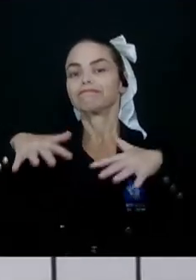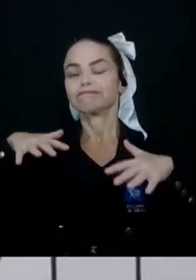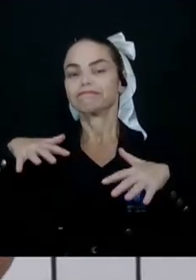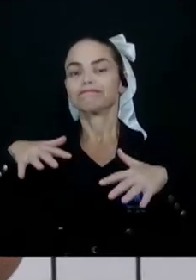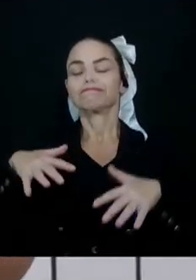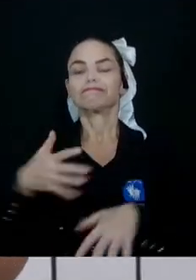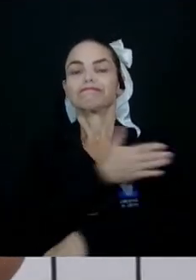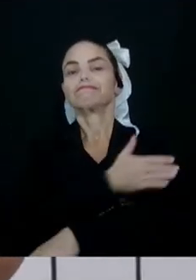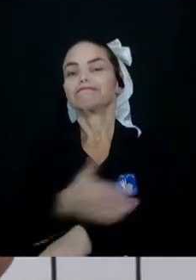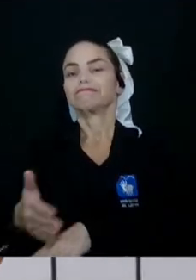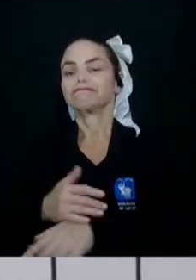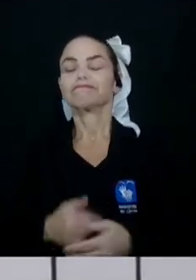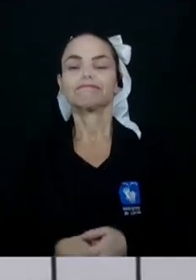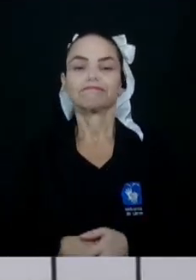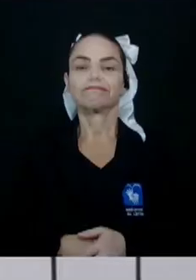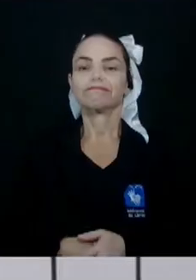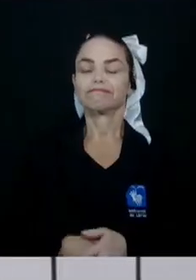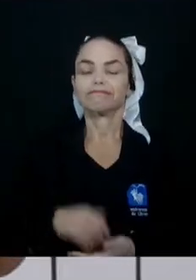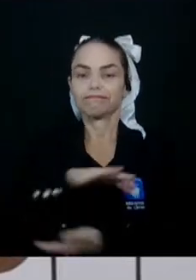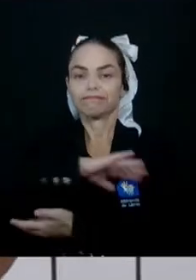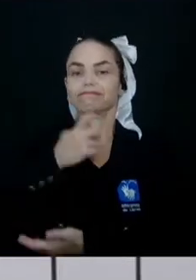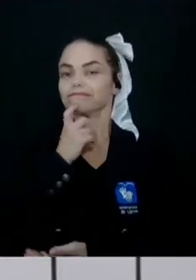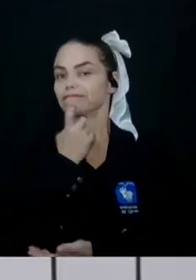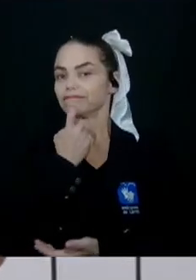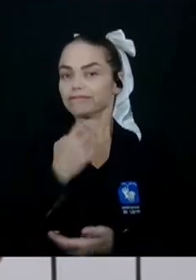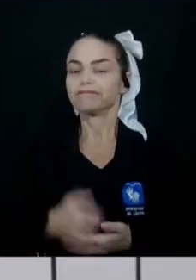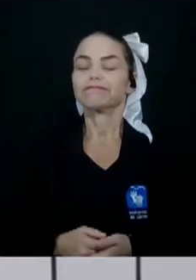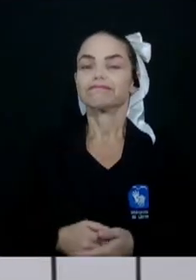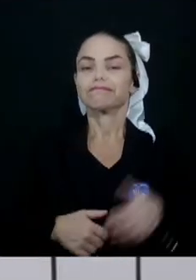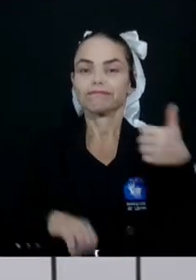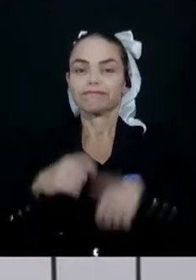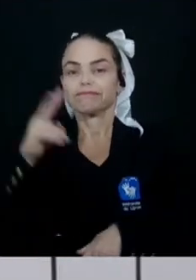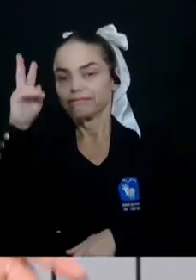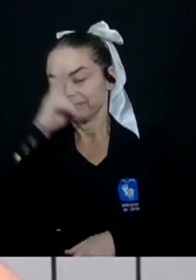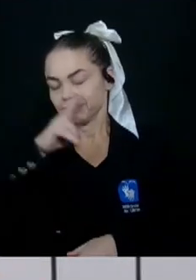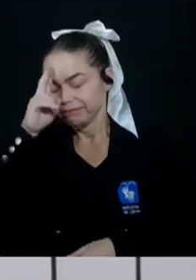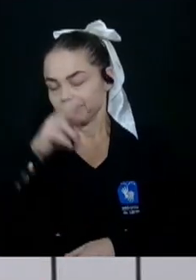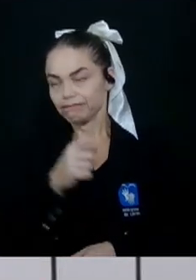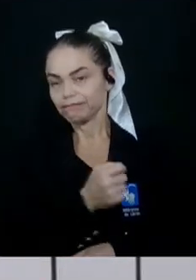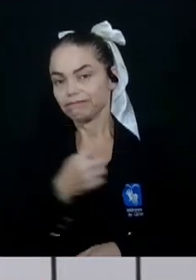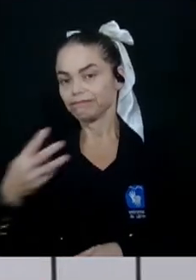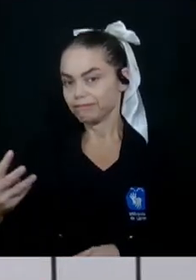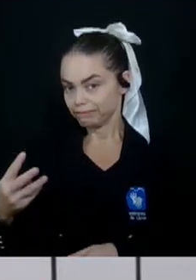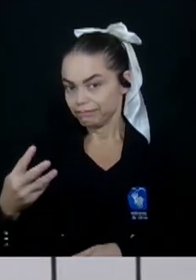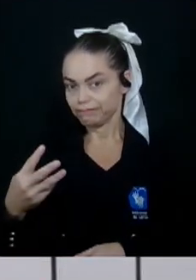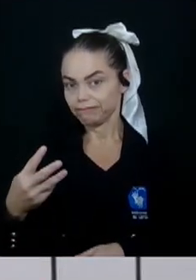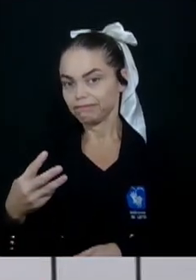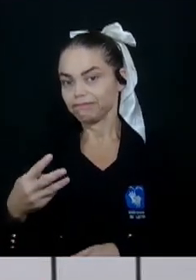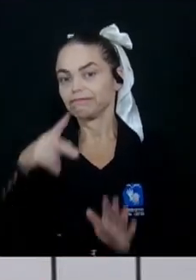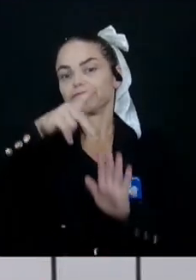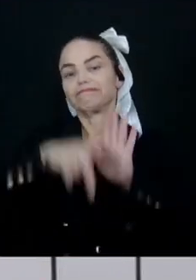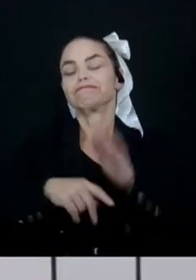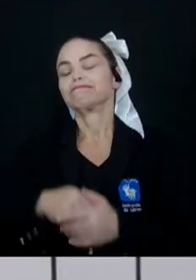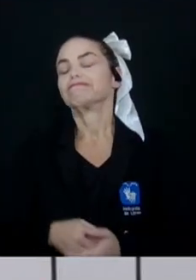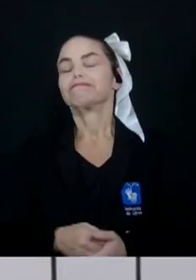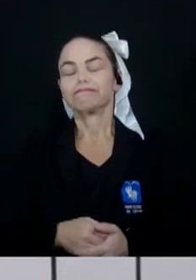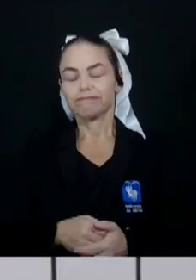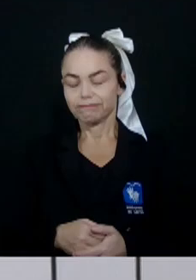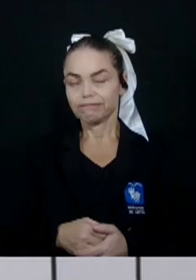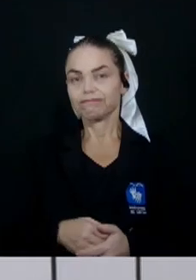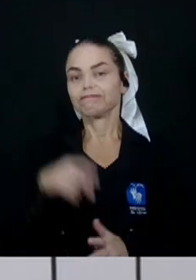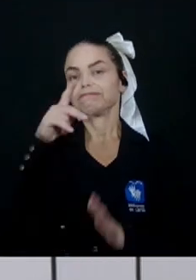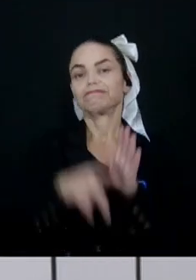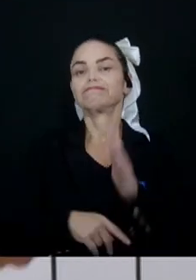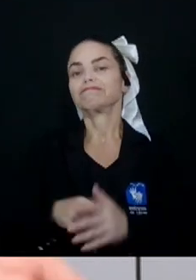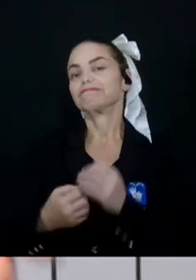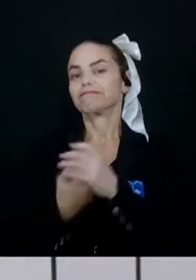Câmara analisa nesta segunda-feira 13 projetos. Entre eles, o projeto de lei de autoria do